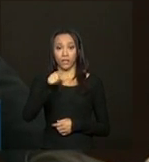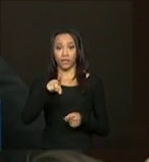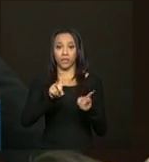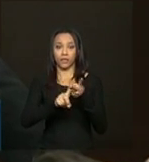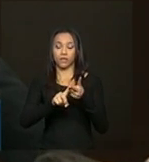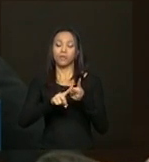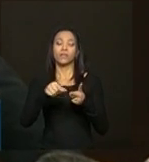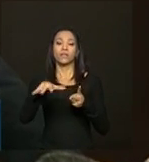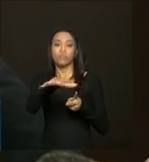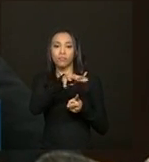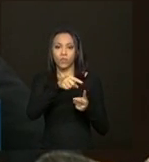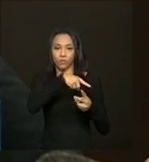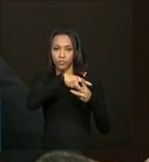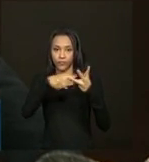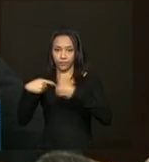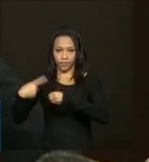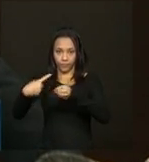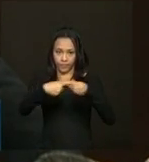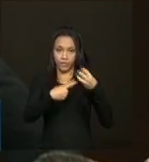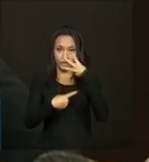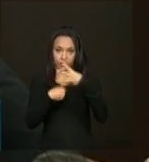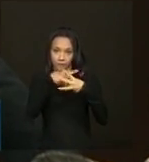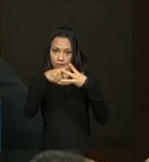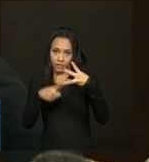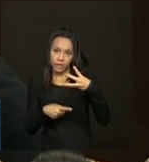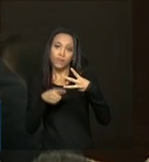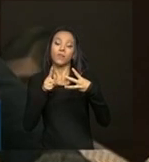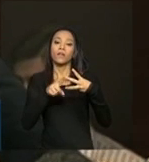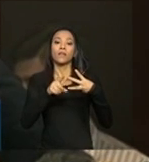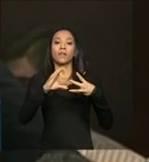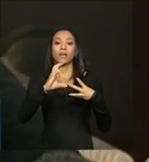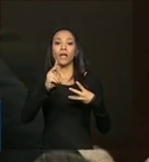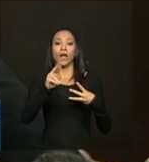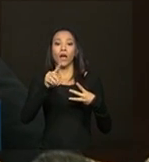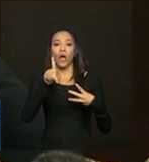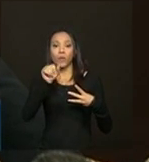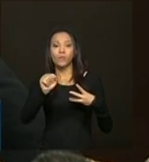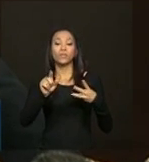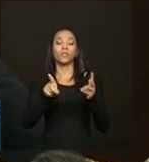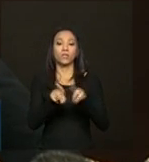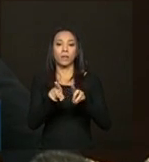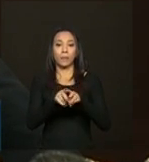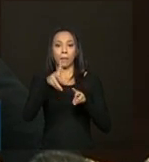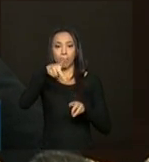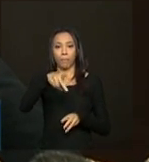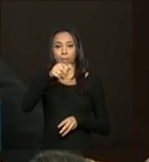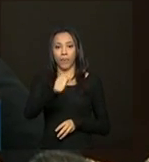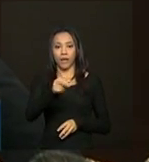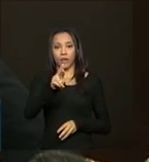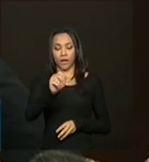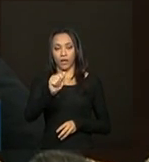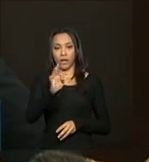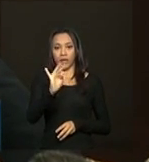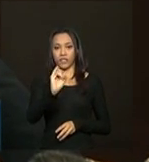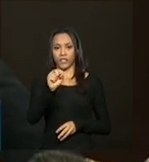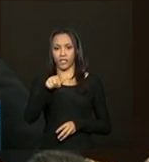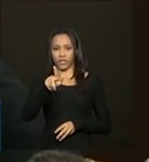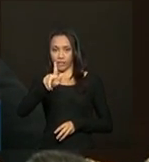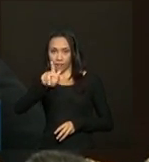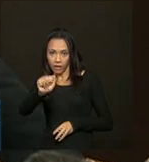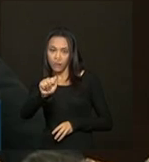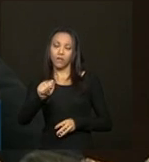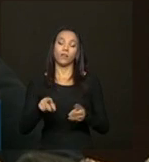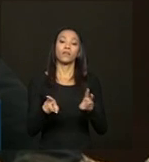Paranaíta. Linha de transmissão Paranaíta, Cláudia, Paranatinga, Paranatinga, Ribeirãozinho e